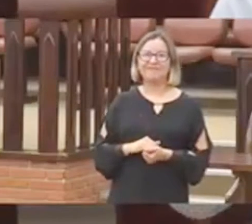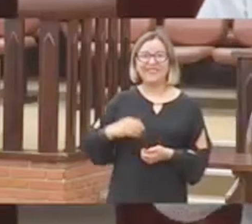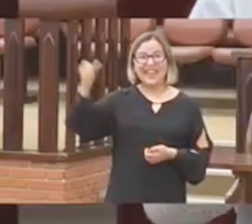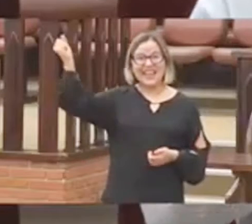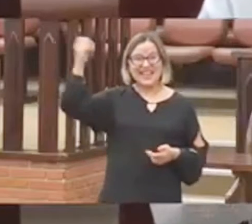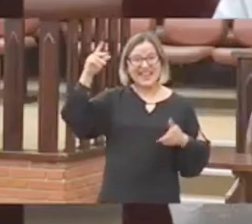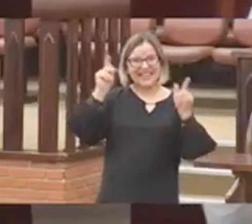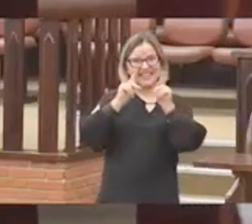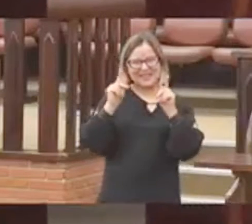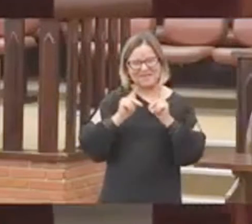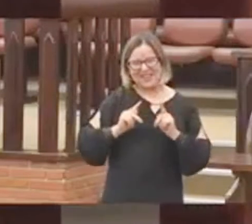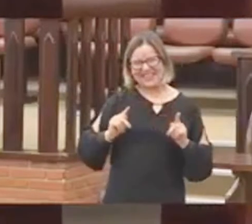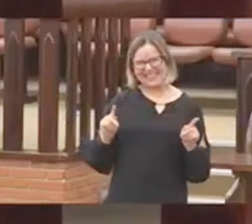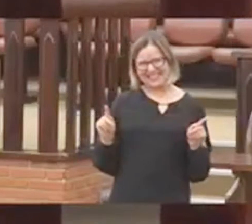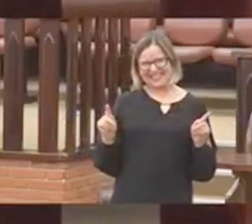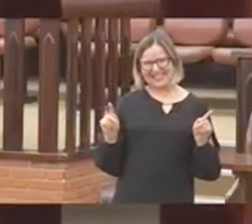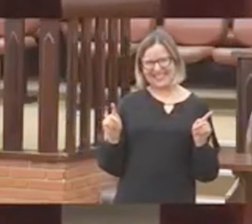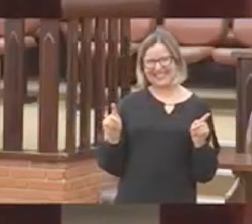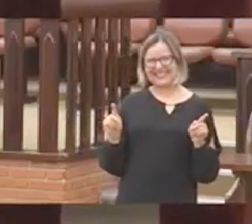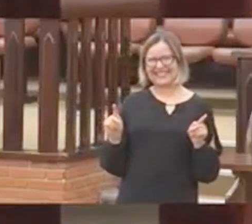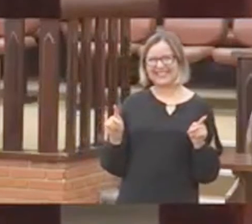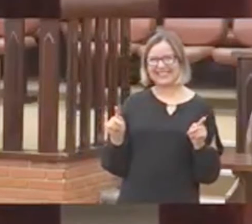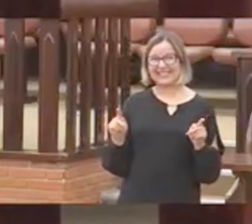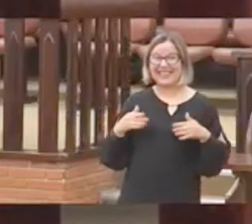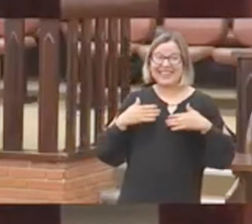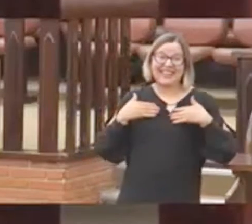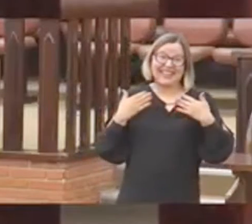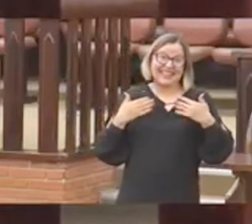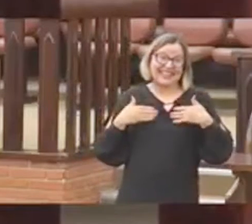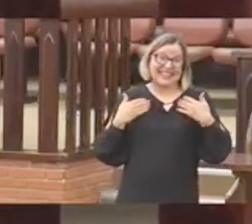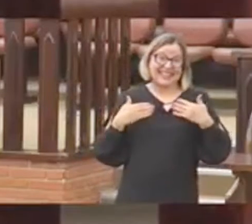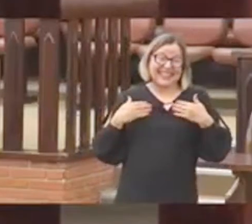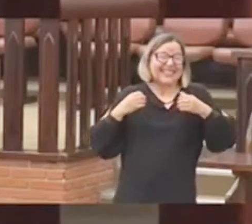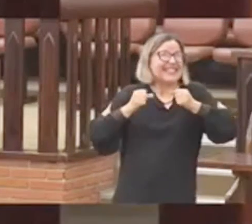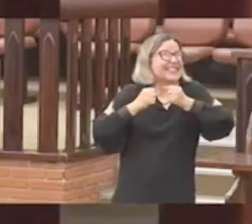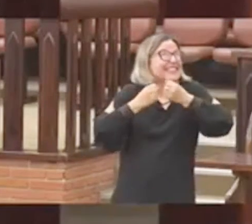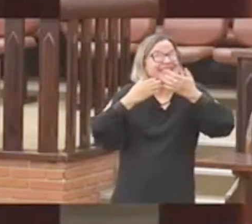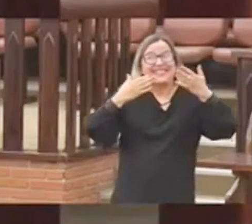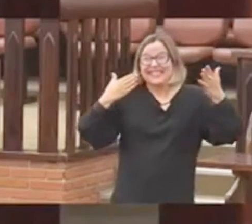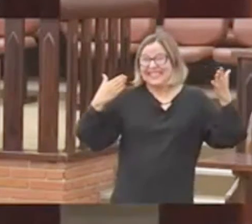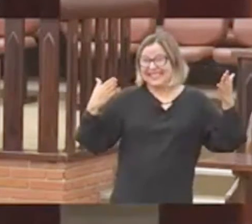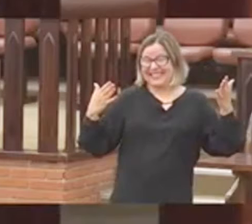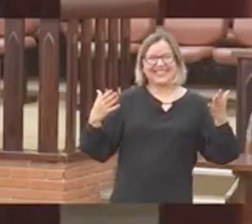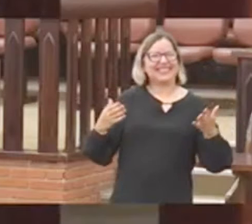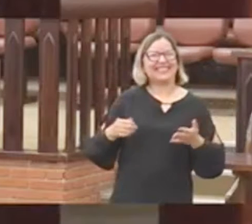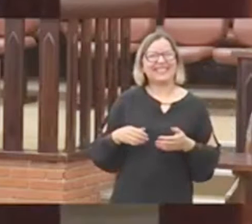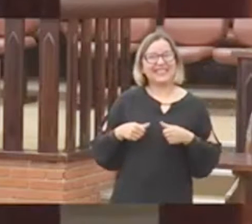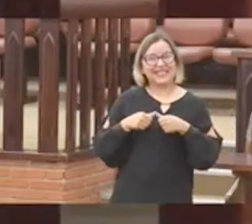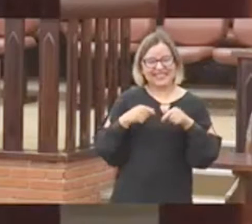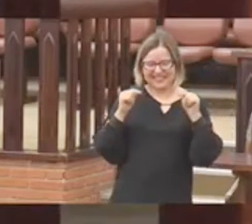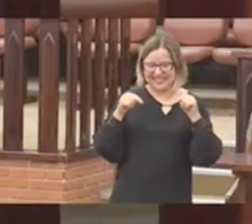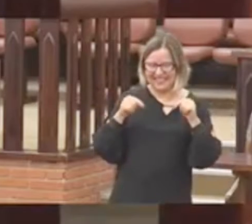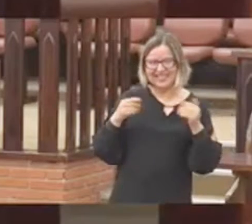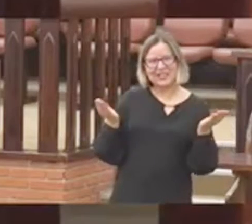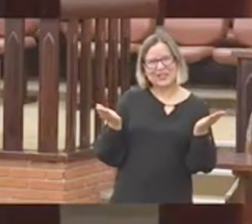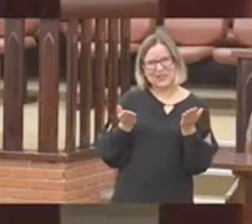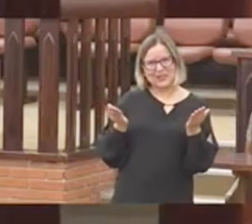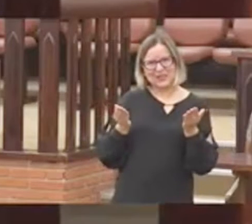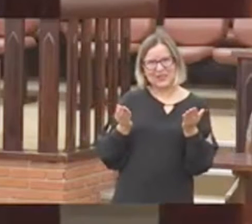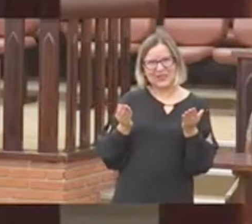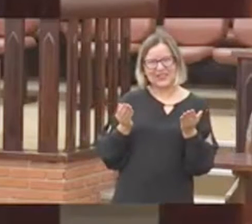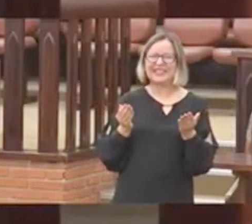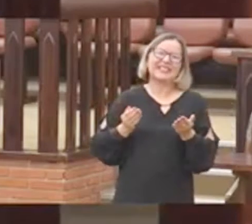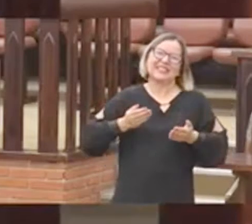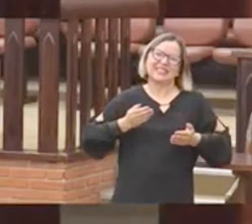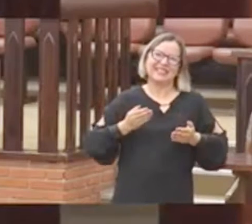Graça e paz. É uma alegria grande estar aqui hoje compartilhando a